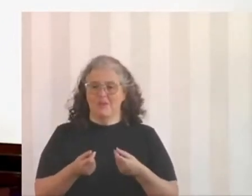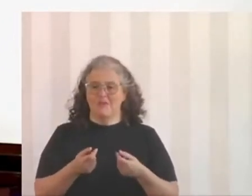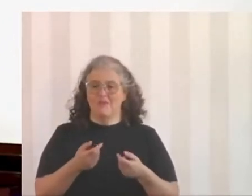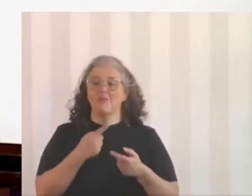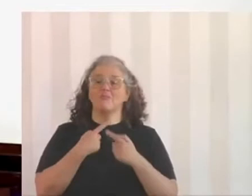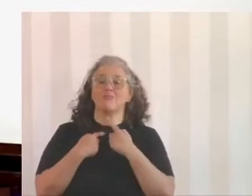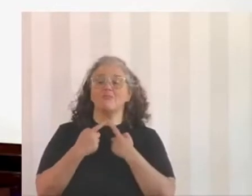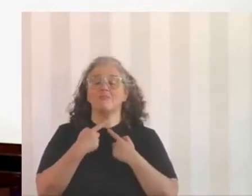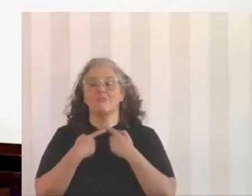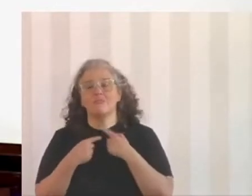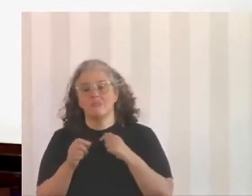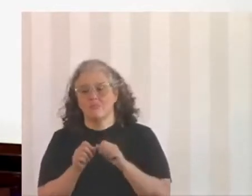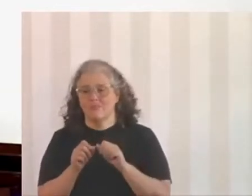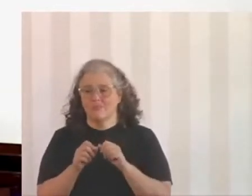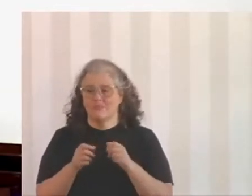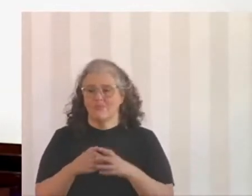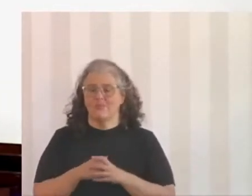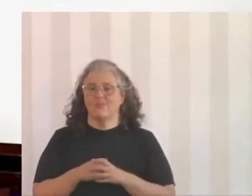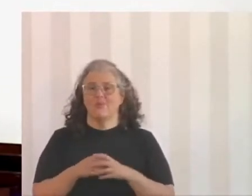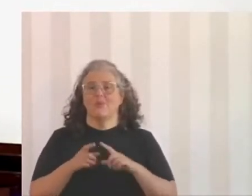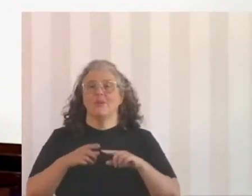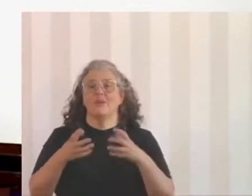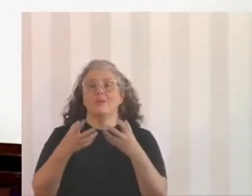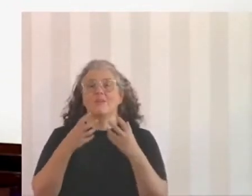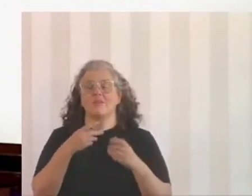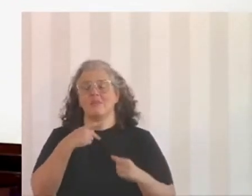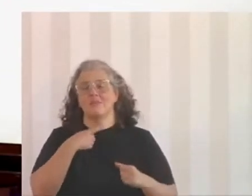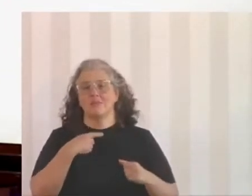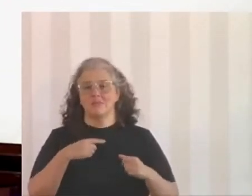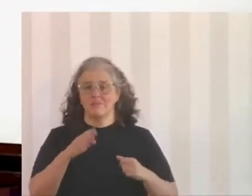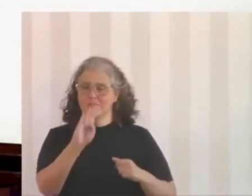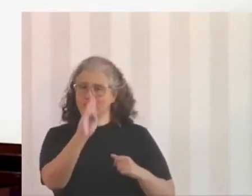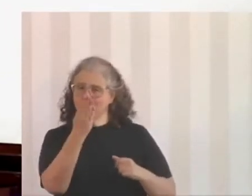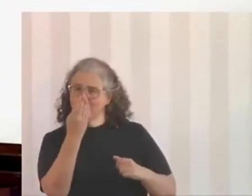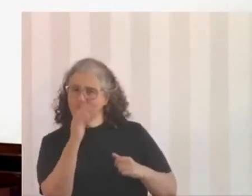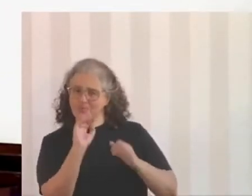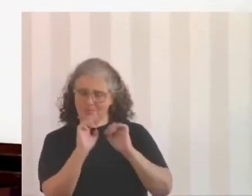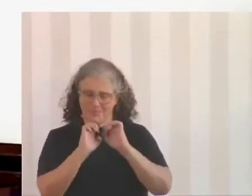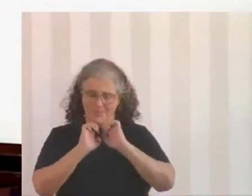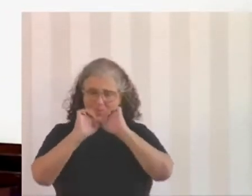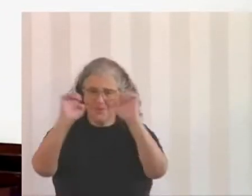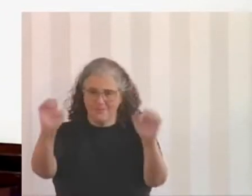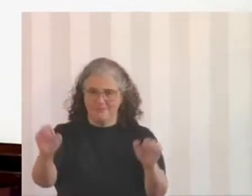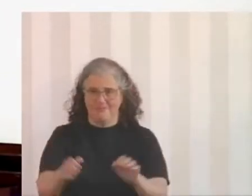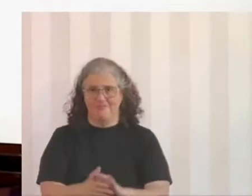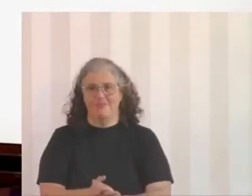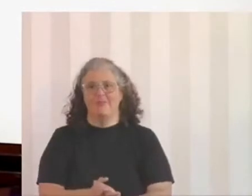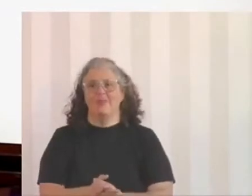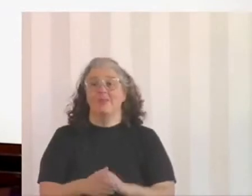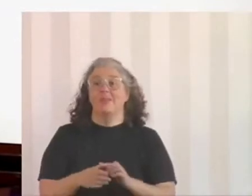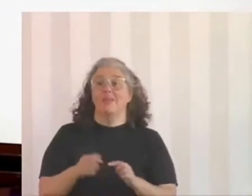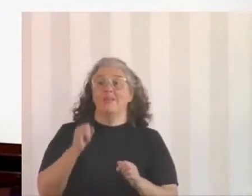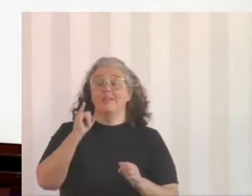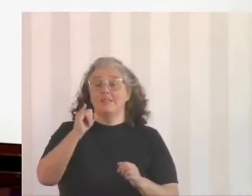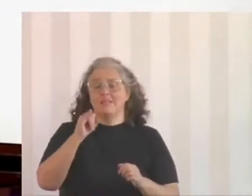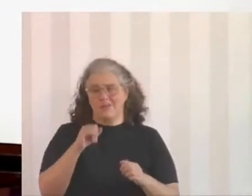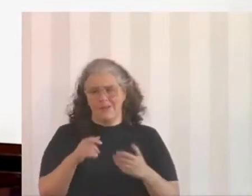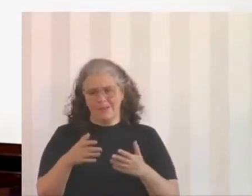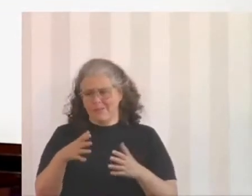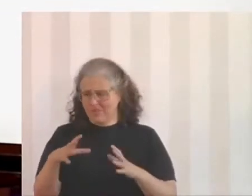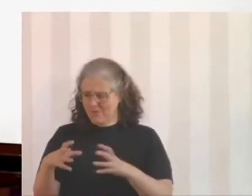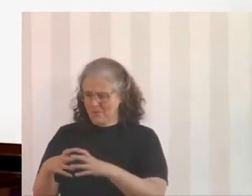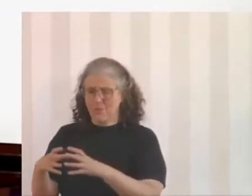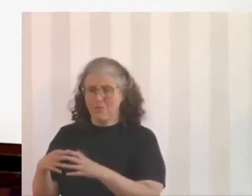igreja, ensinavam um falso evangelho, dizendo que eles só poderiam ter a salvação se fossem também circuncidados.